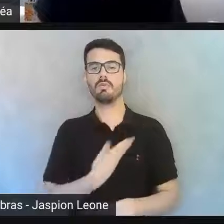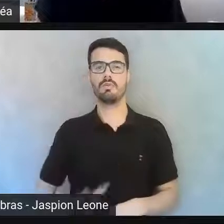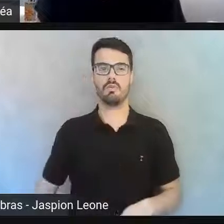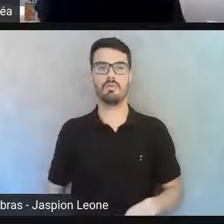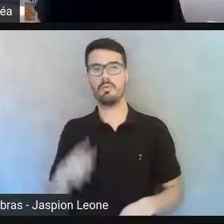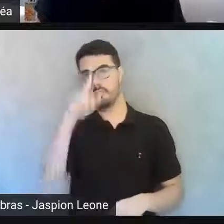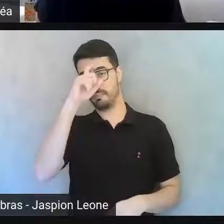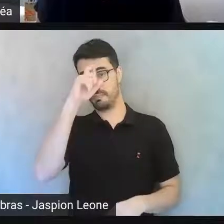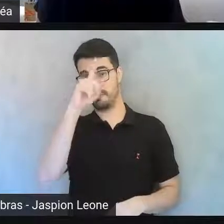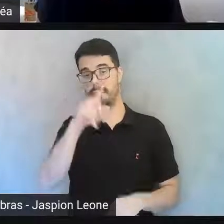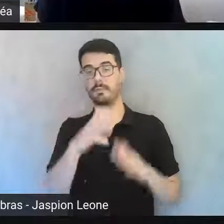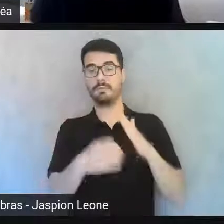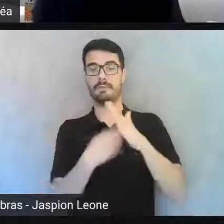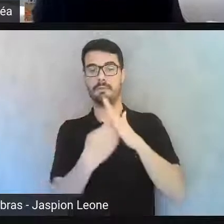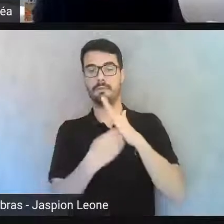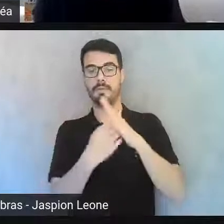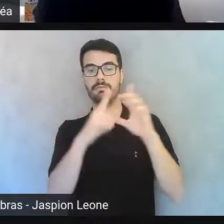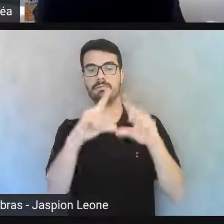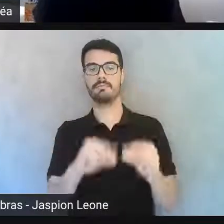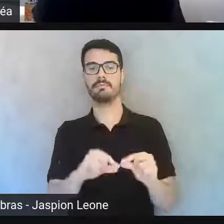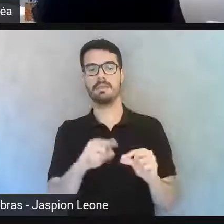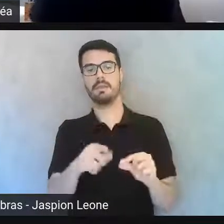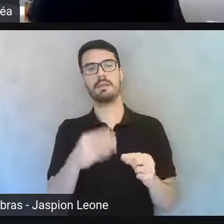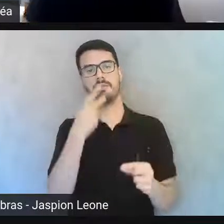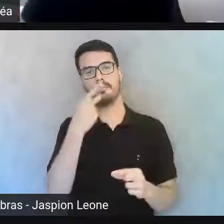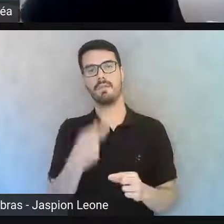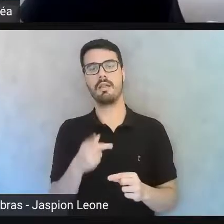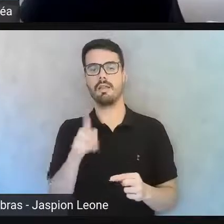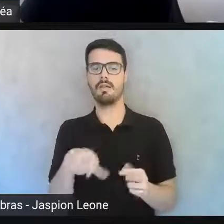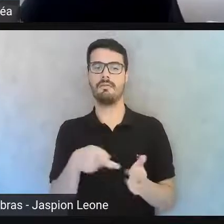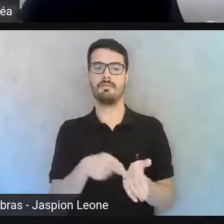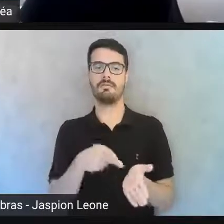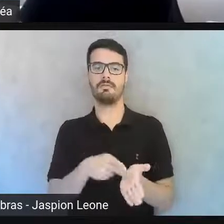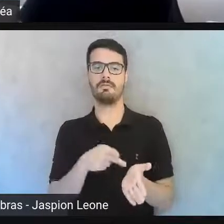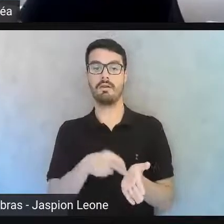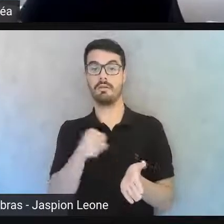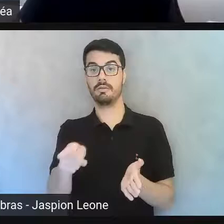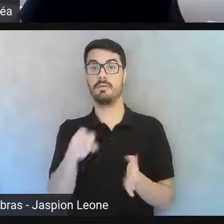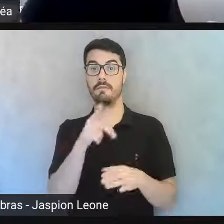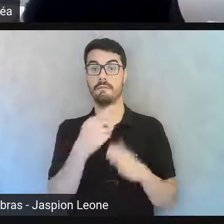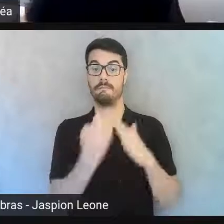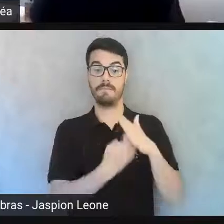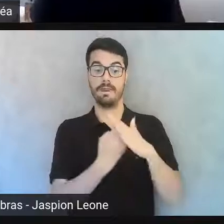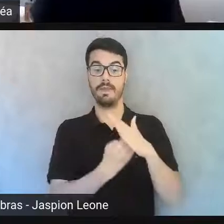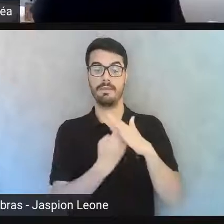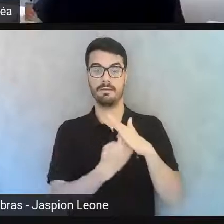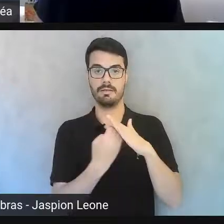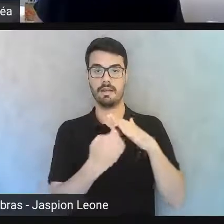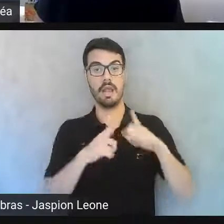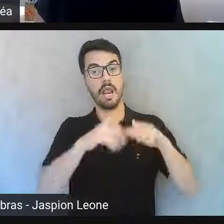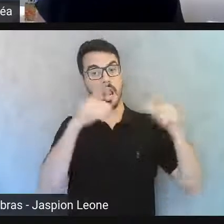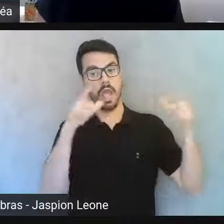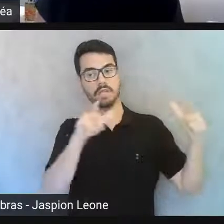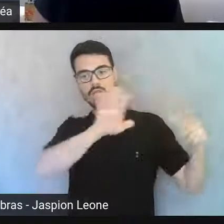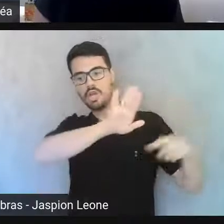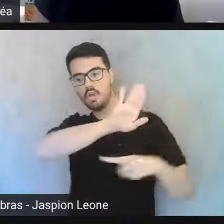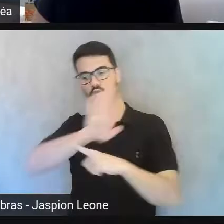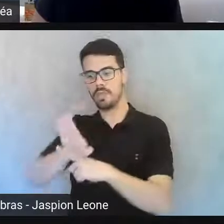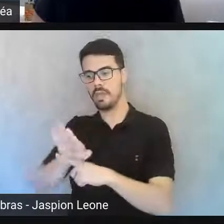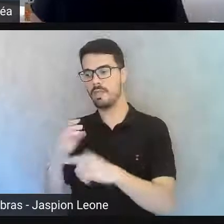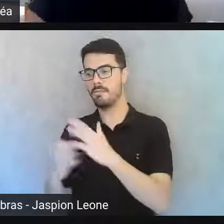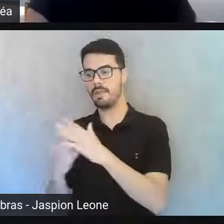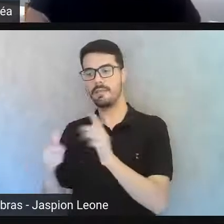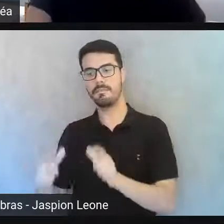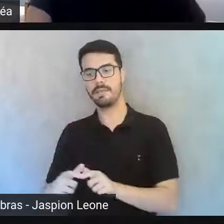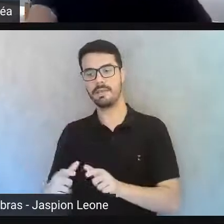insumos escassos, né? Esse caso que eu contei é real. Elas estavam mantendo as micro e pequenas empresas para que elas fornecessem